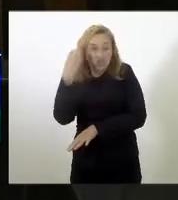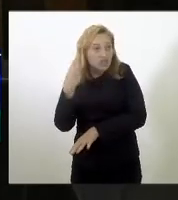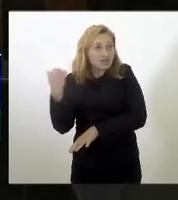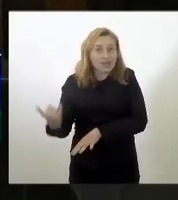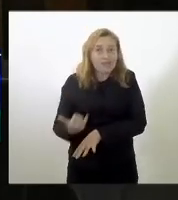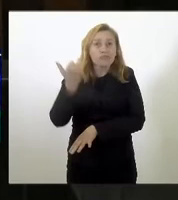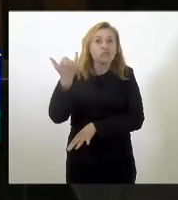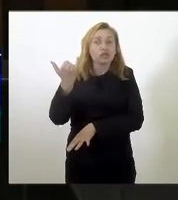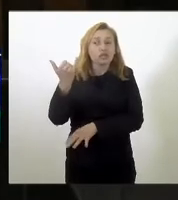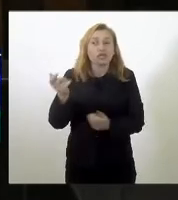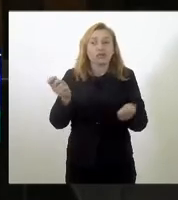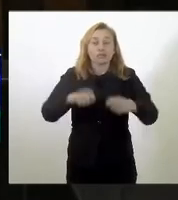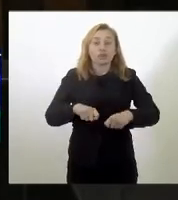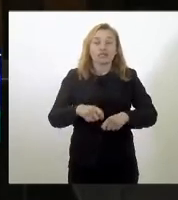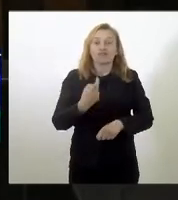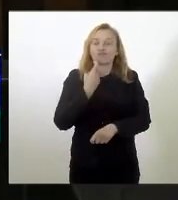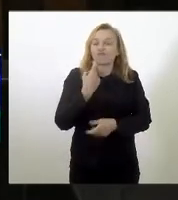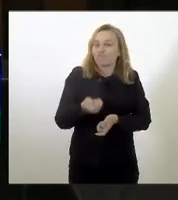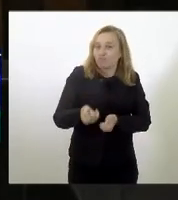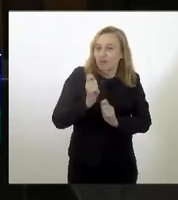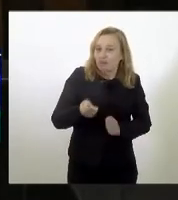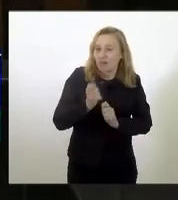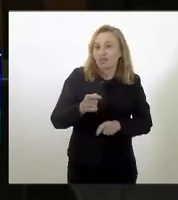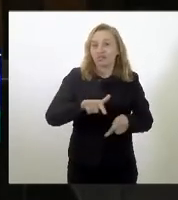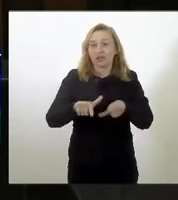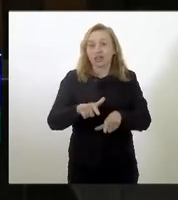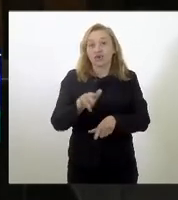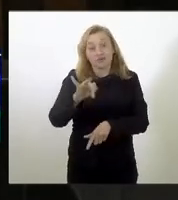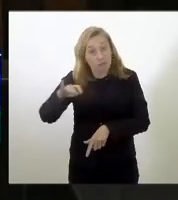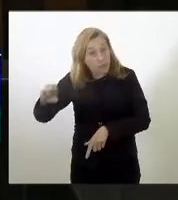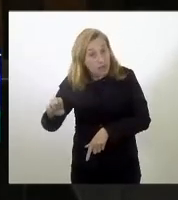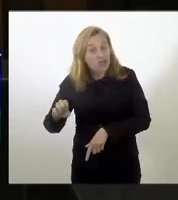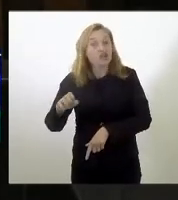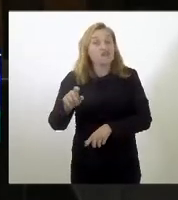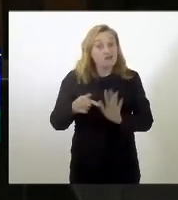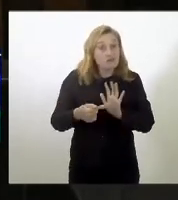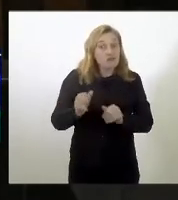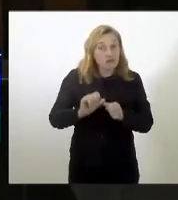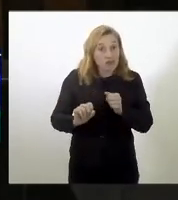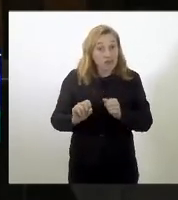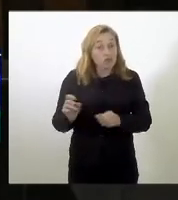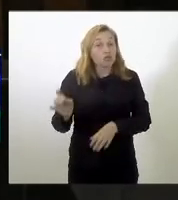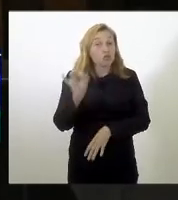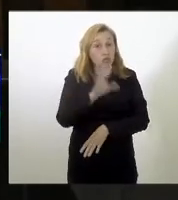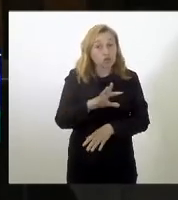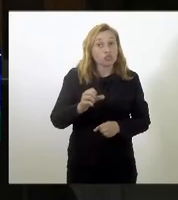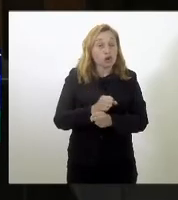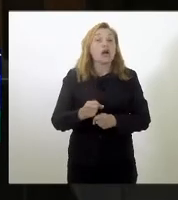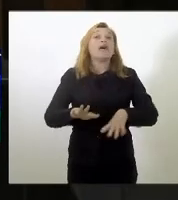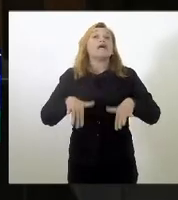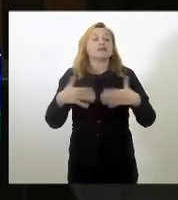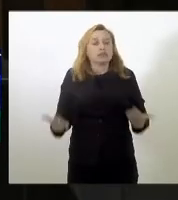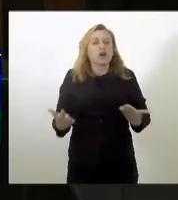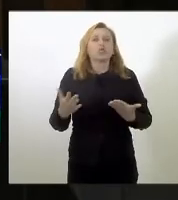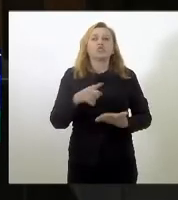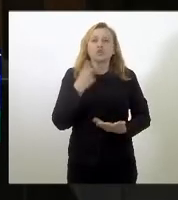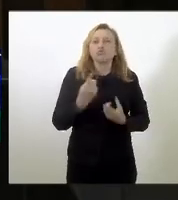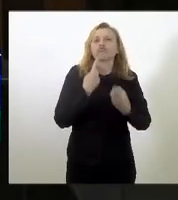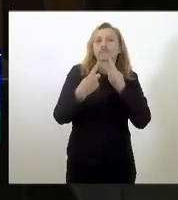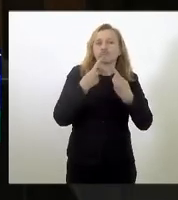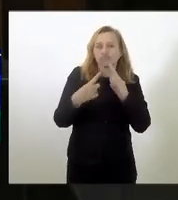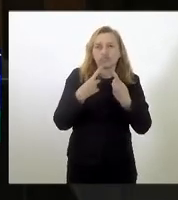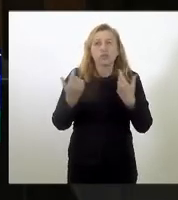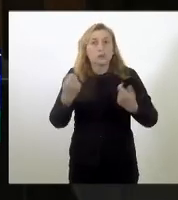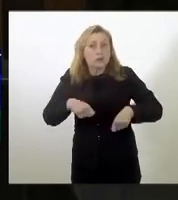e o potencial da pesca, e é isso que o FIPERJ tem feito nos últimos anos. Então, a gente que debate a